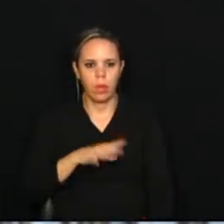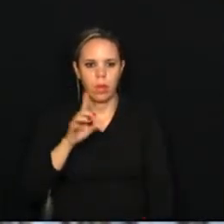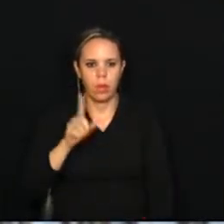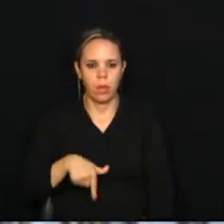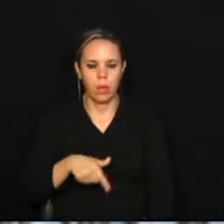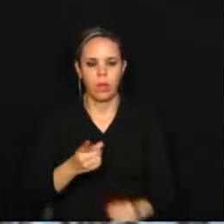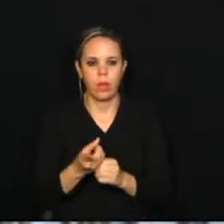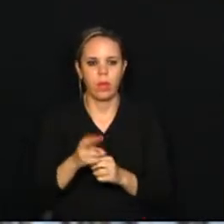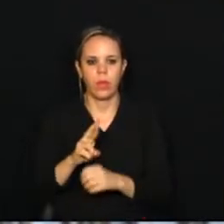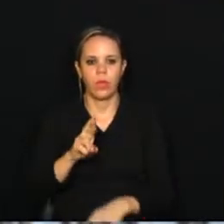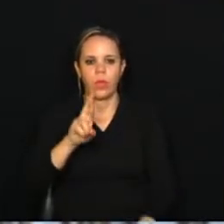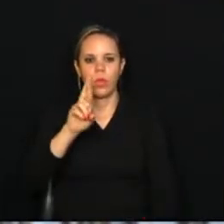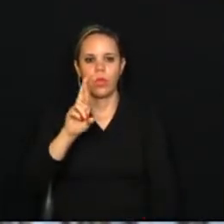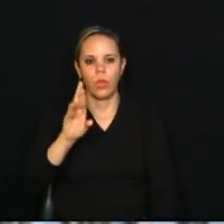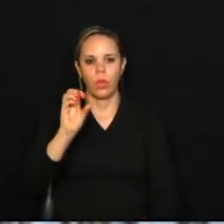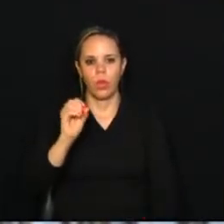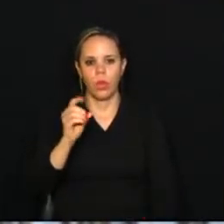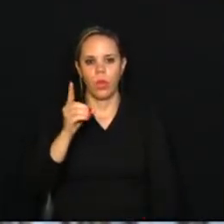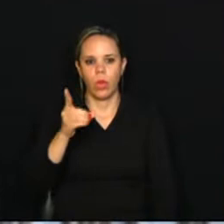Dr. Rodrigo.